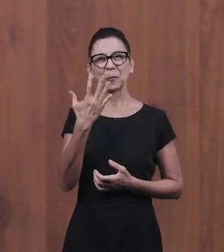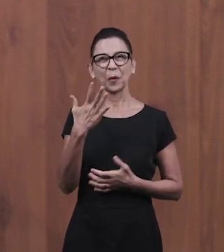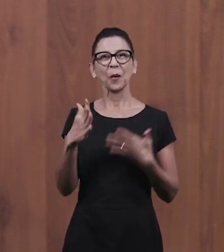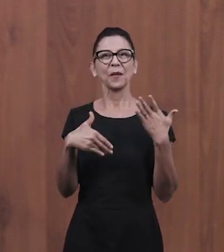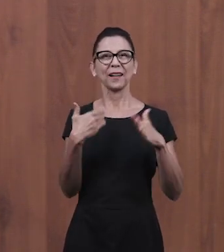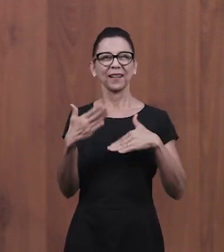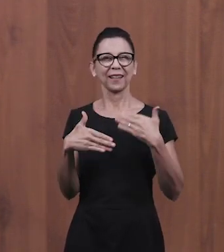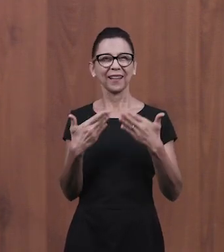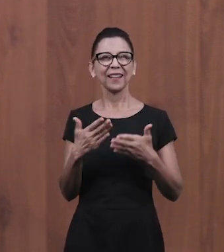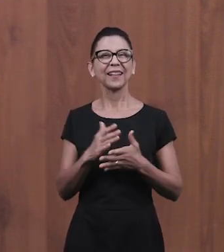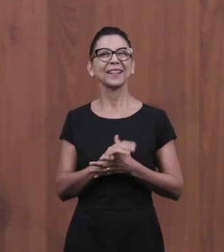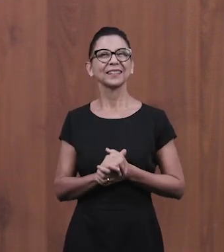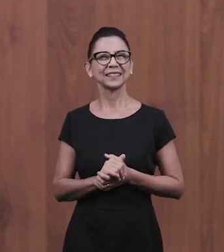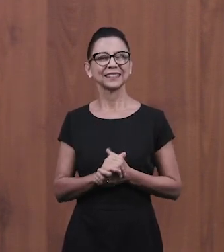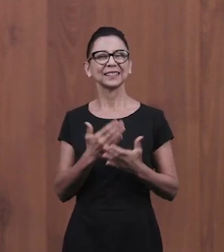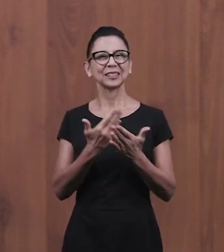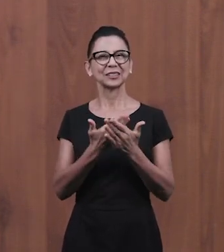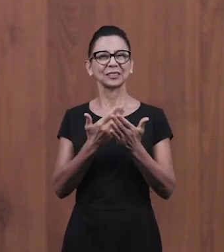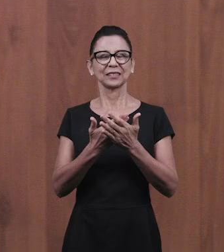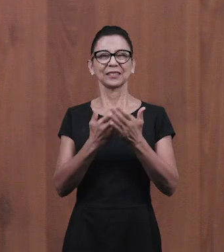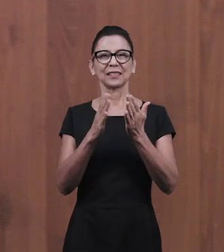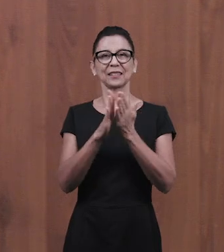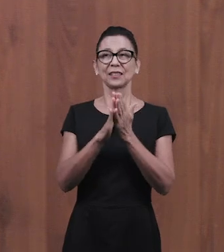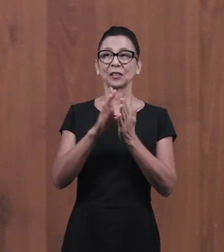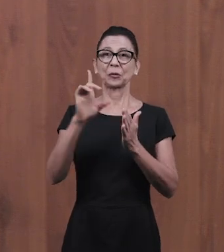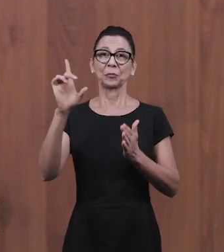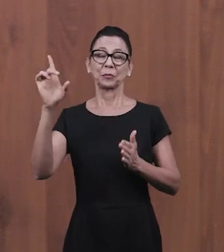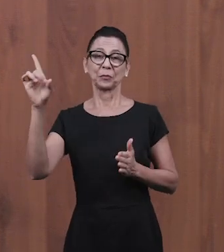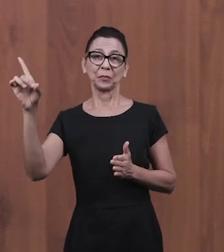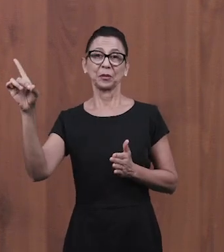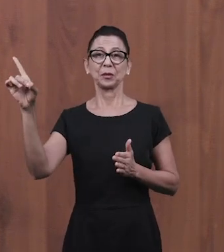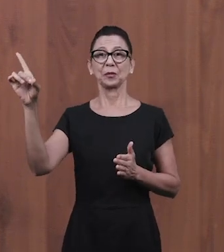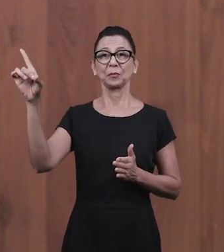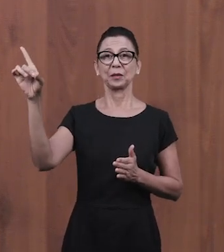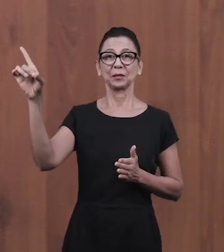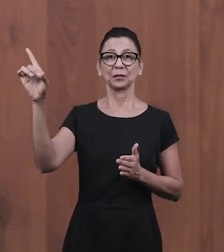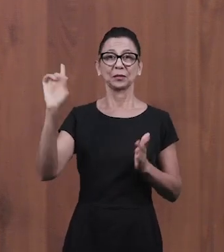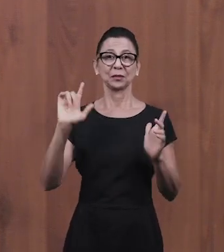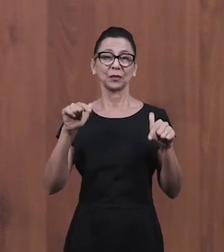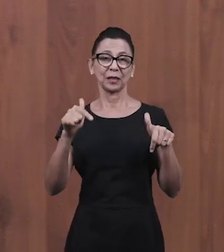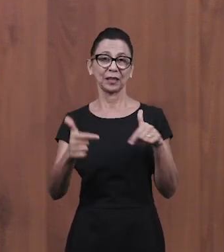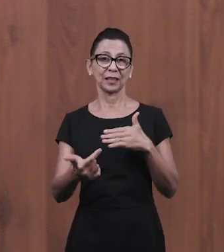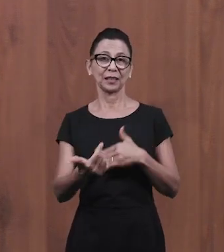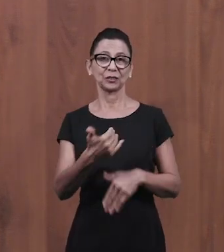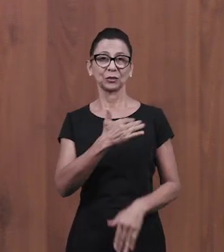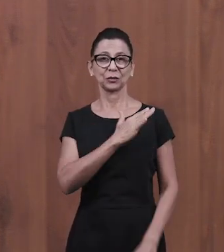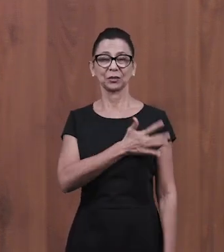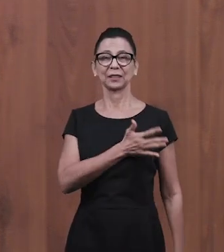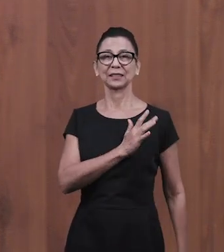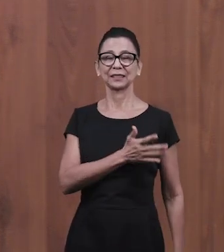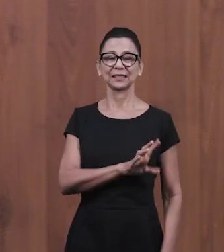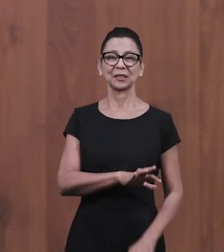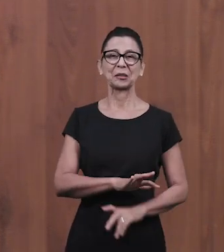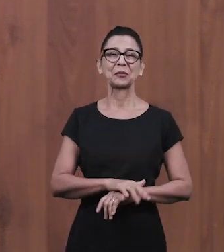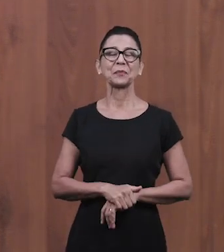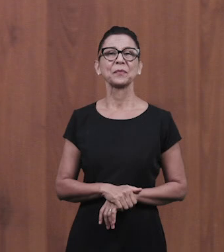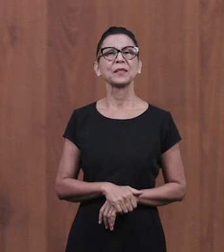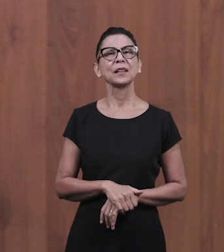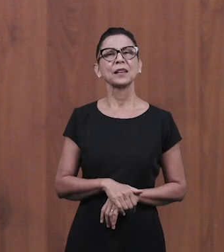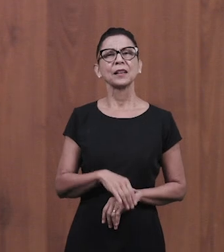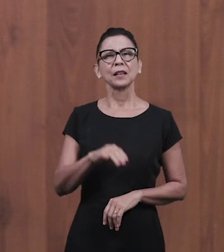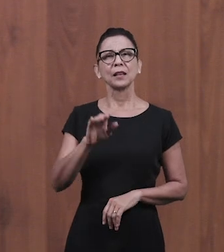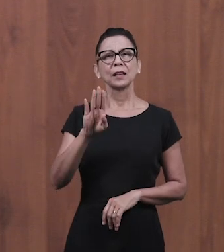irmãos com muita alegria, porque estudaram a palavra do Senhor e o Senhor encheu o coração dos nossos irmãos lá em Bayamo,